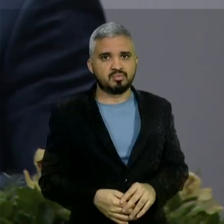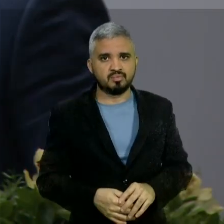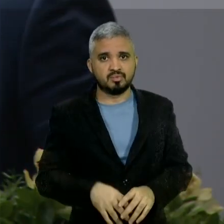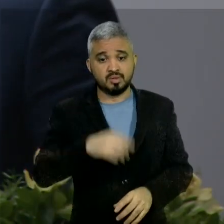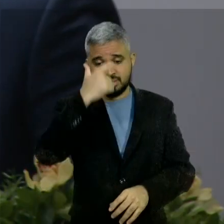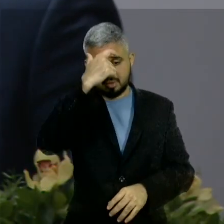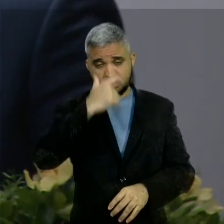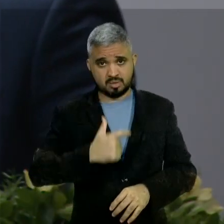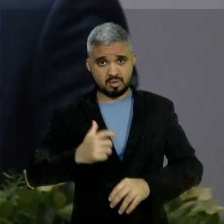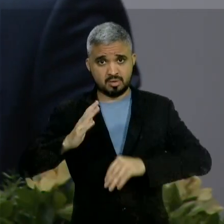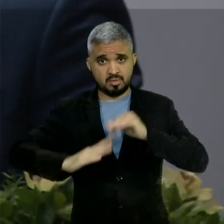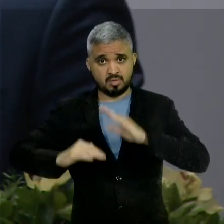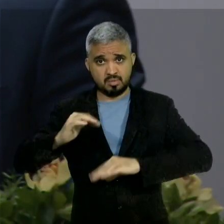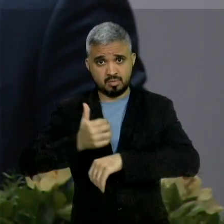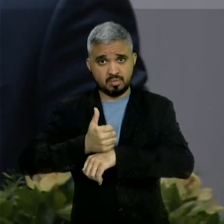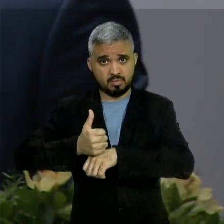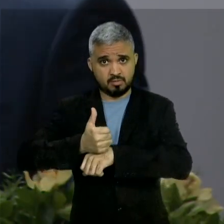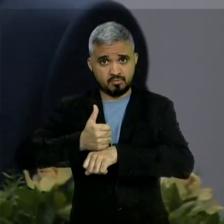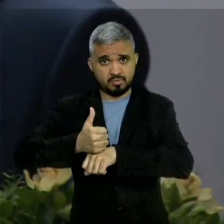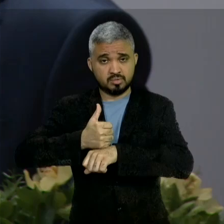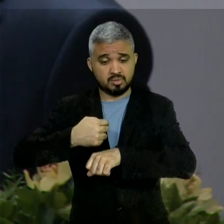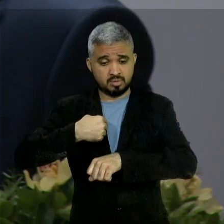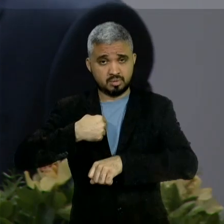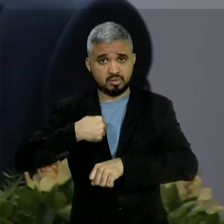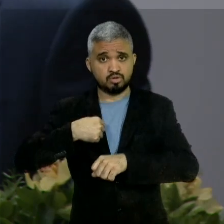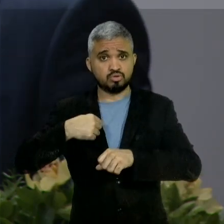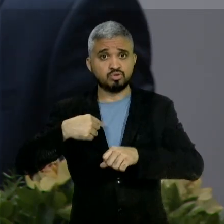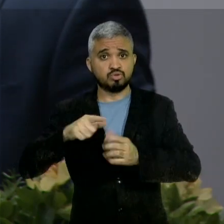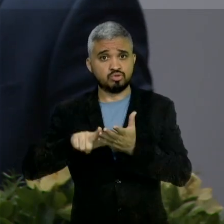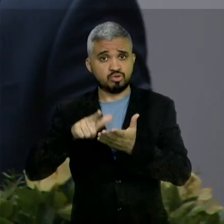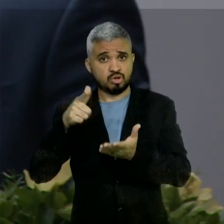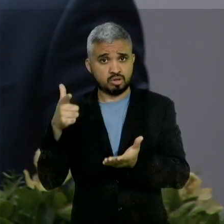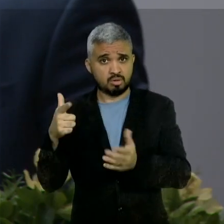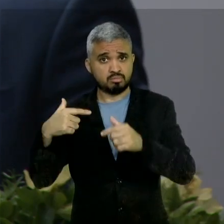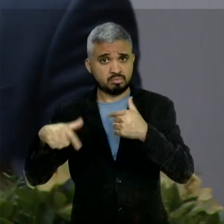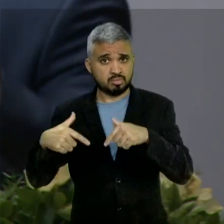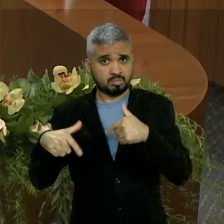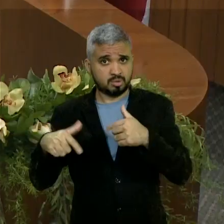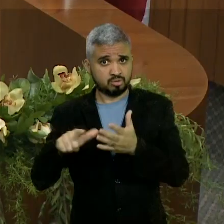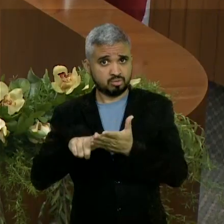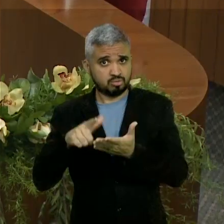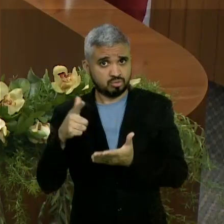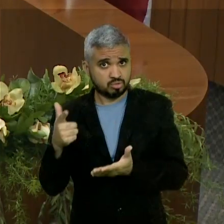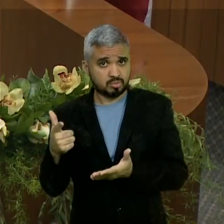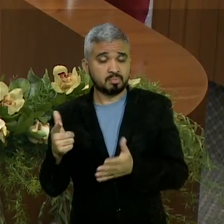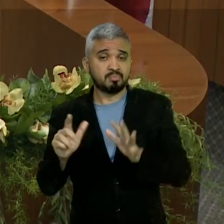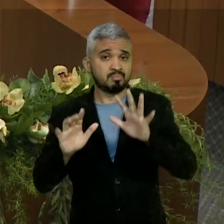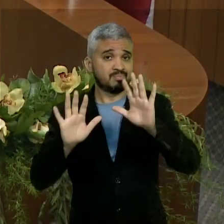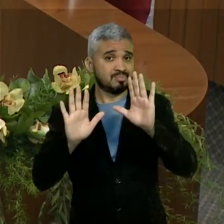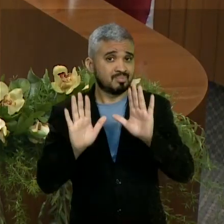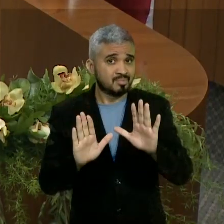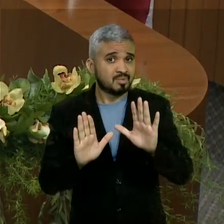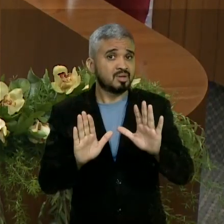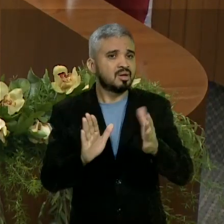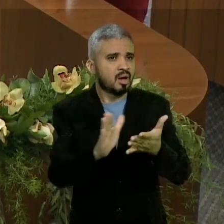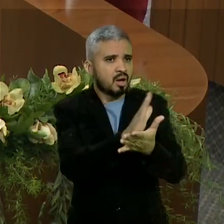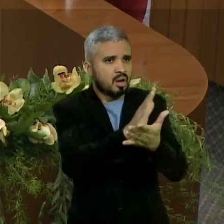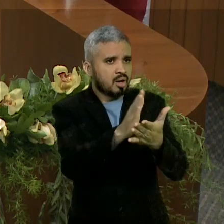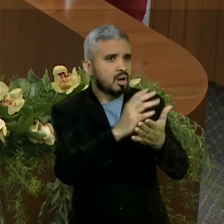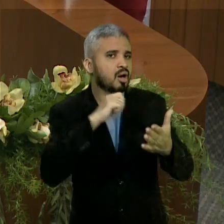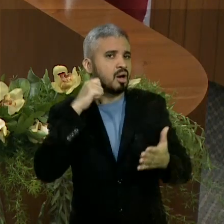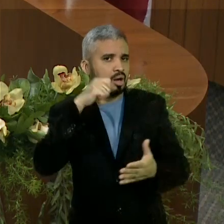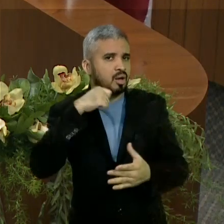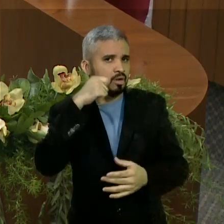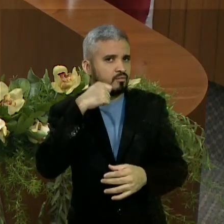os advogados bem sabem para não abusar da paciência do Presidente Francisco Nagib parto para para concluir esse